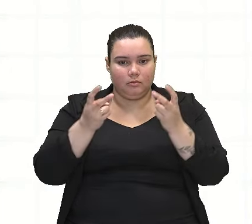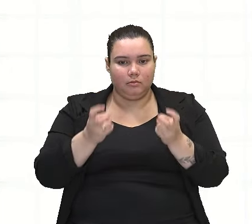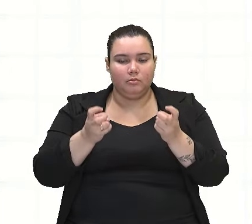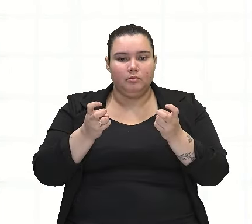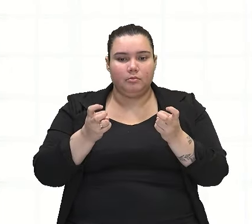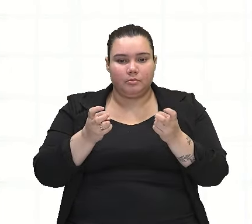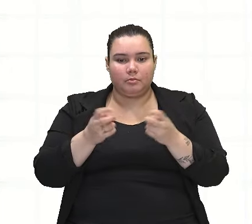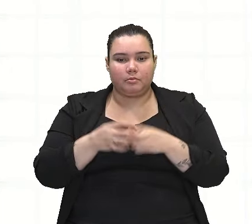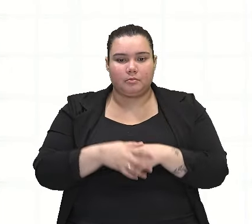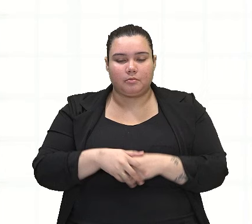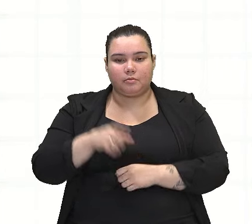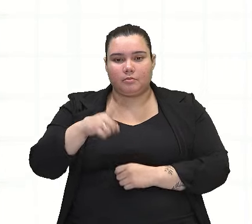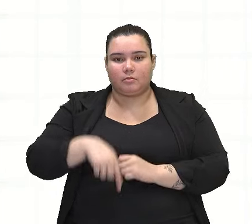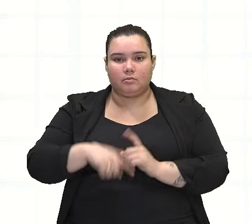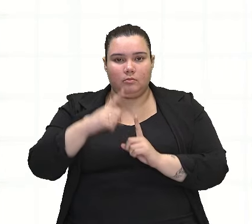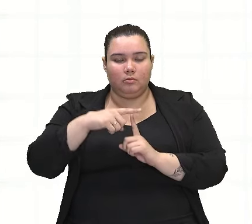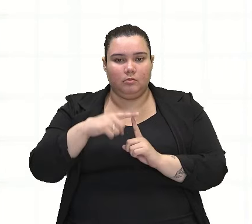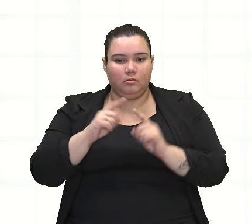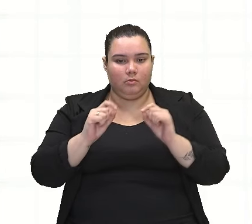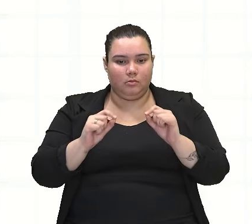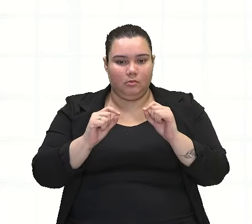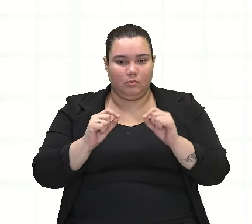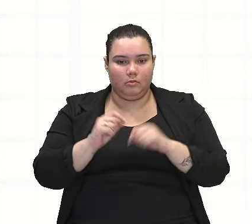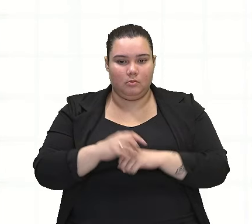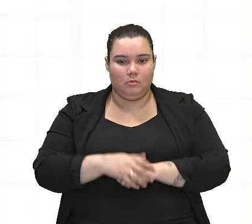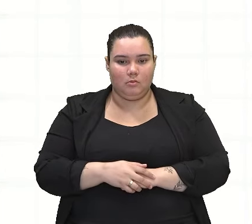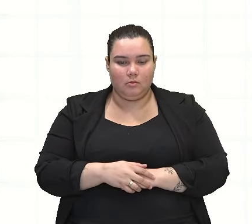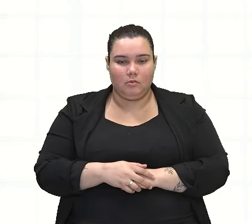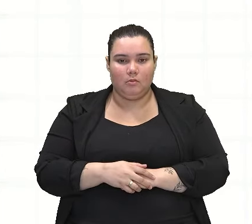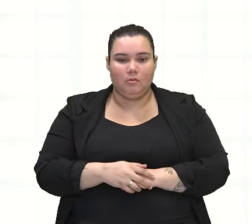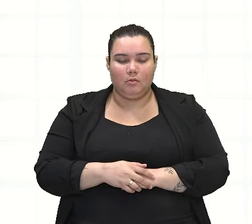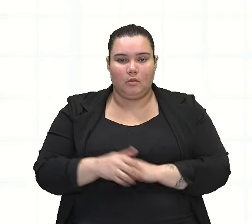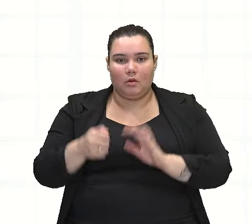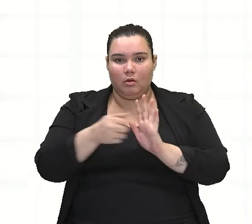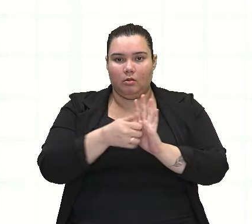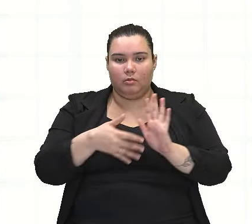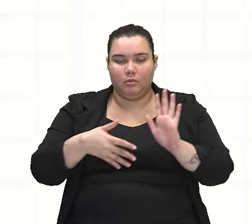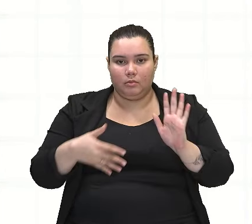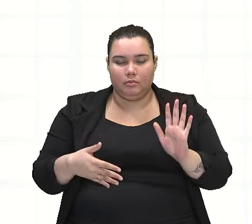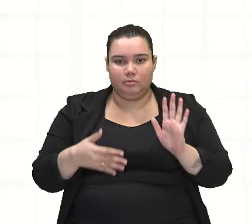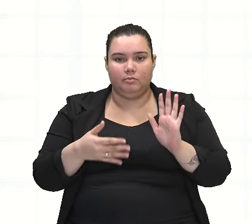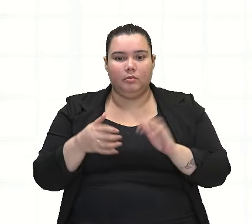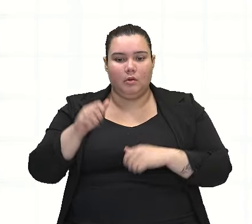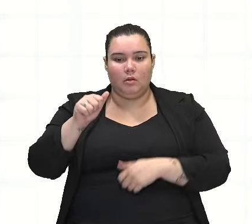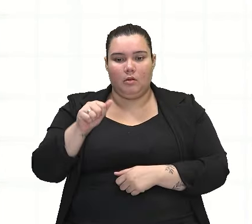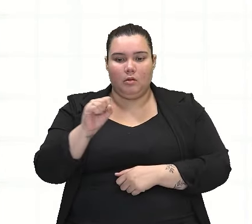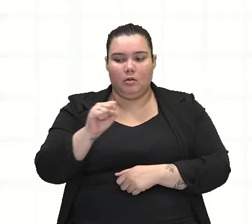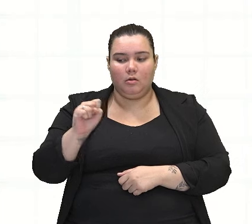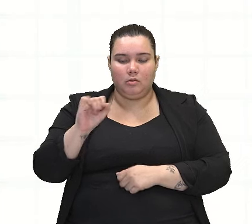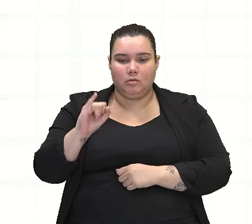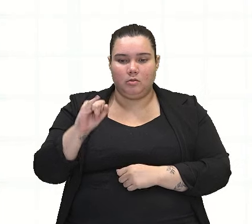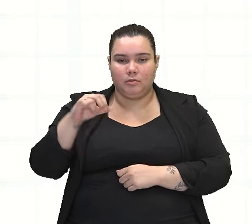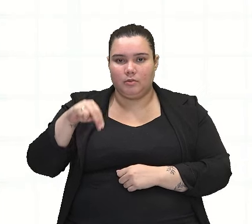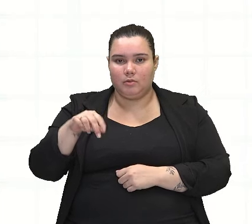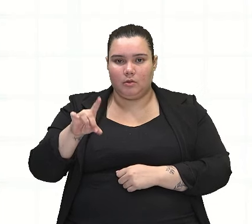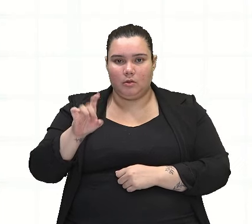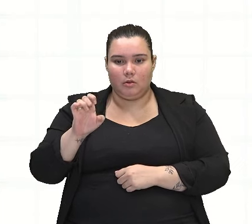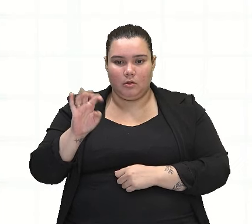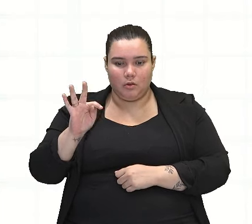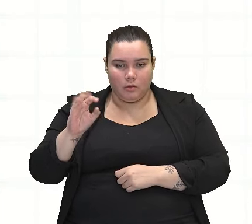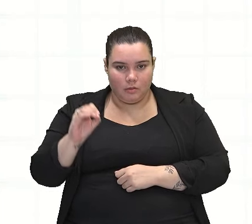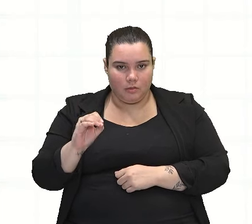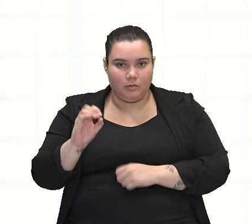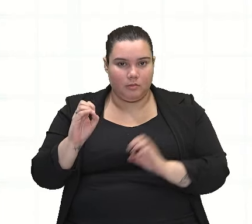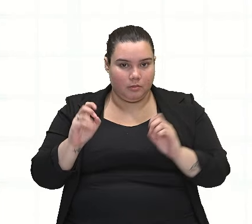devido a essa ausência de conjunção, a figura de linguagem conhecida como assíndeto. Ok, gente?